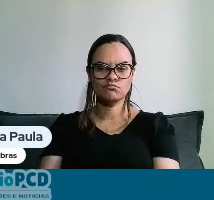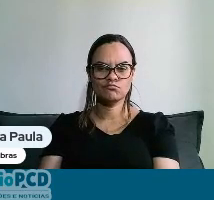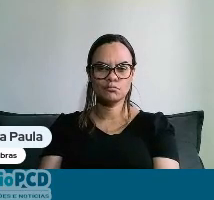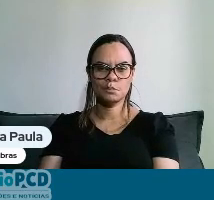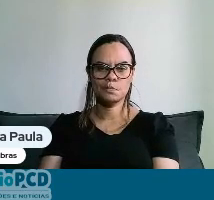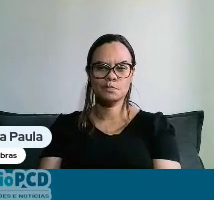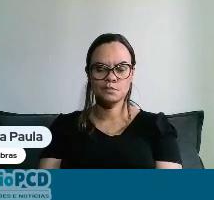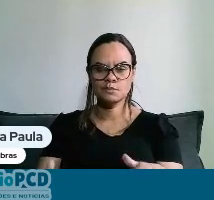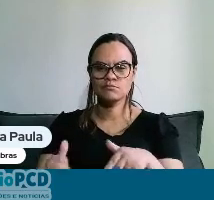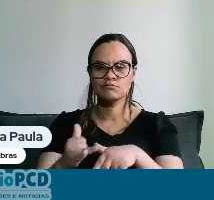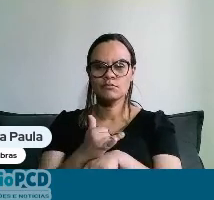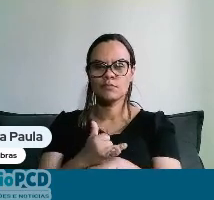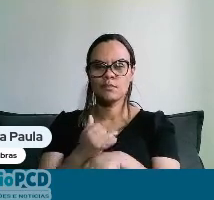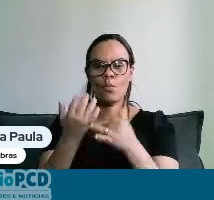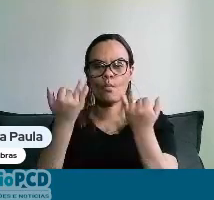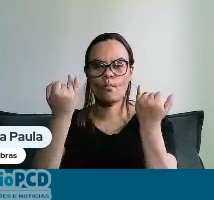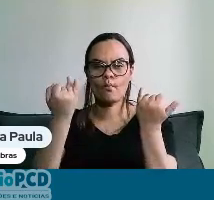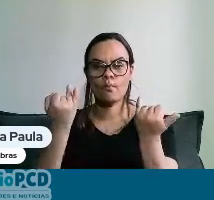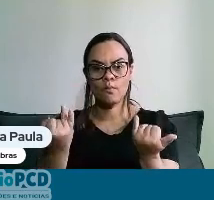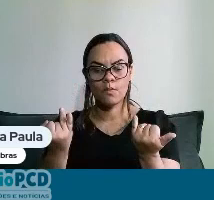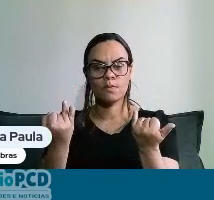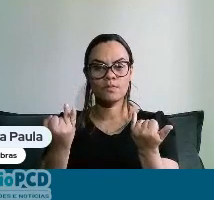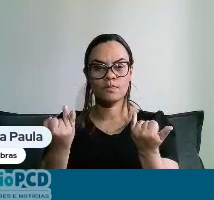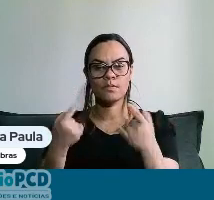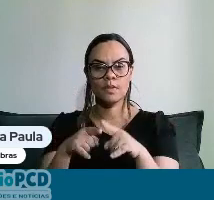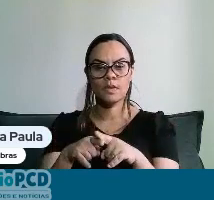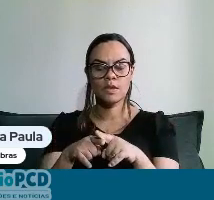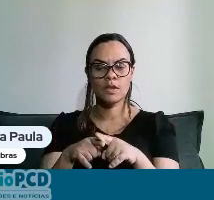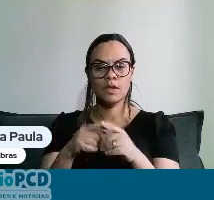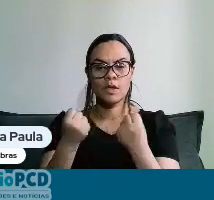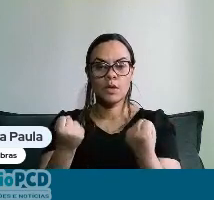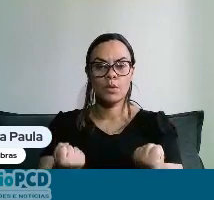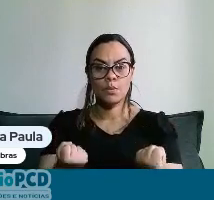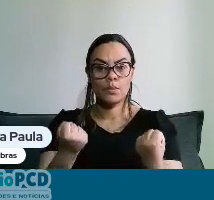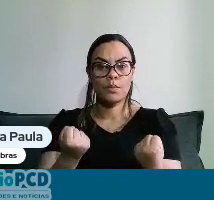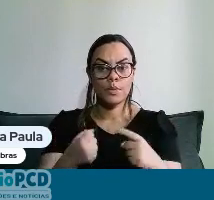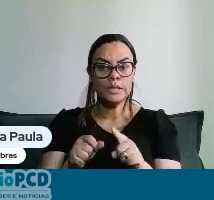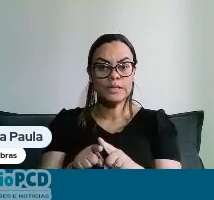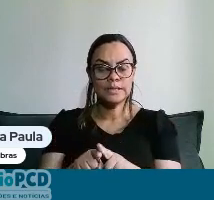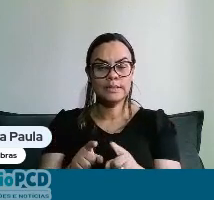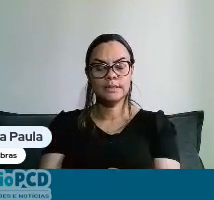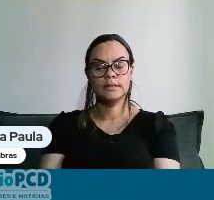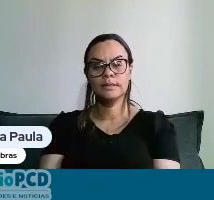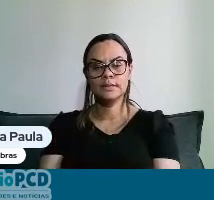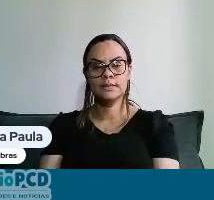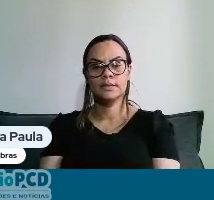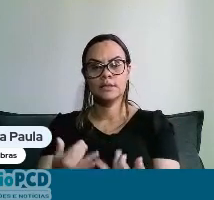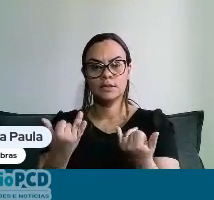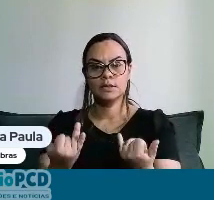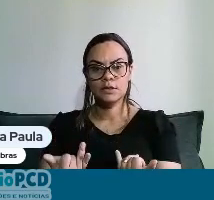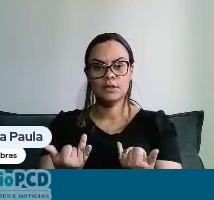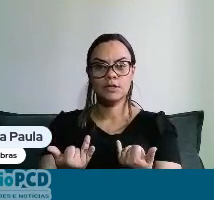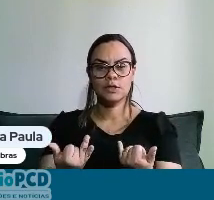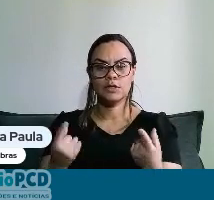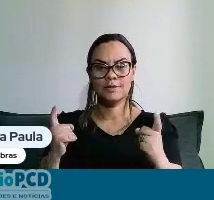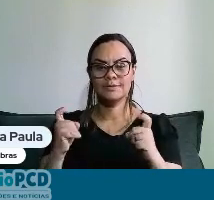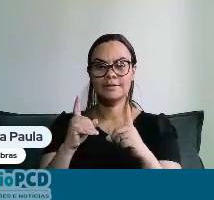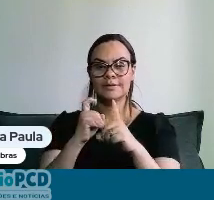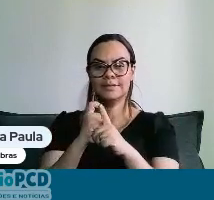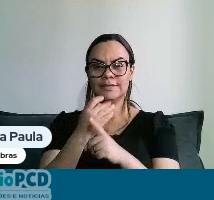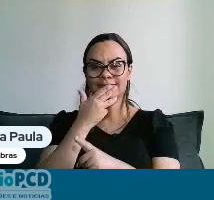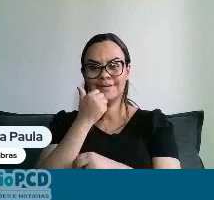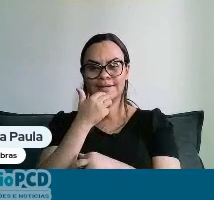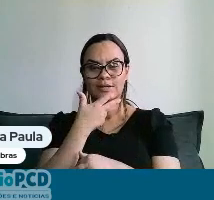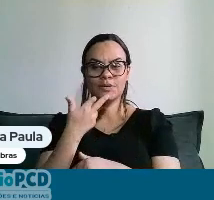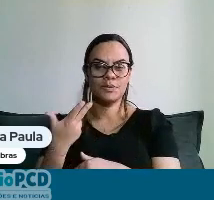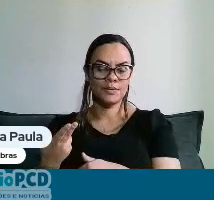que estejam emagrecendo, pacientes que estejam perdendo peso ou que estejam apresentando algum grau de dificuldade para se alimentar, que